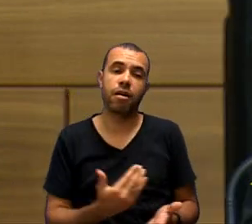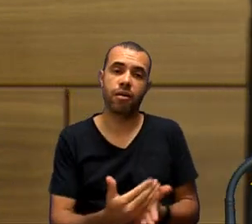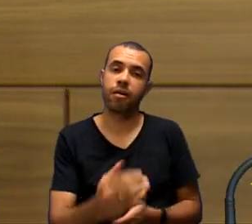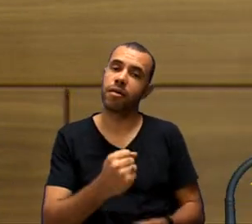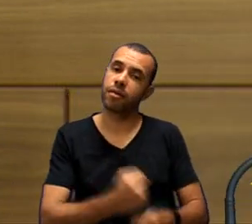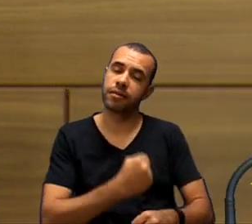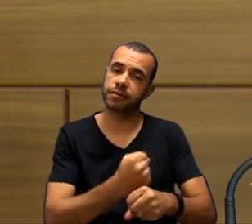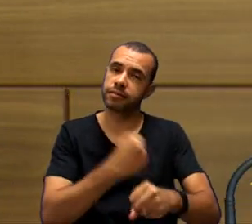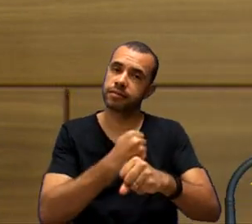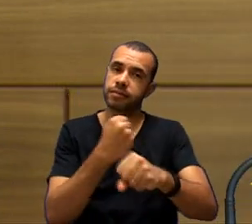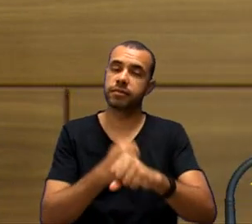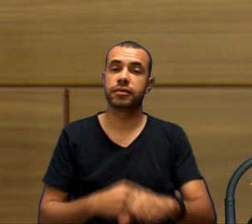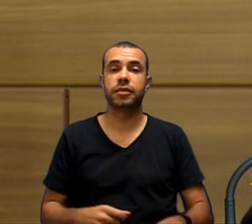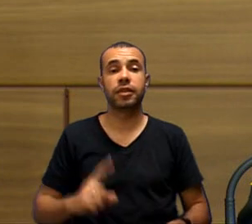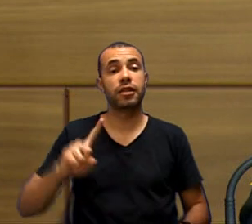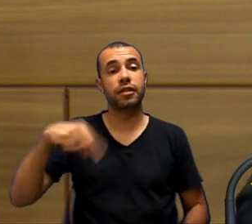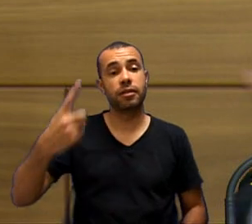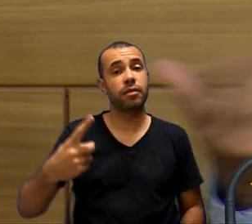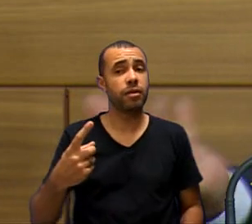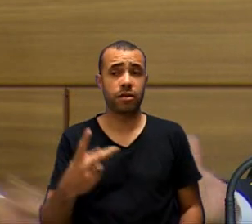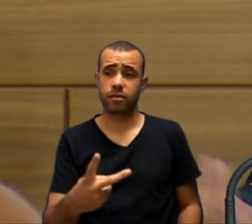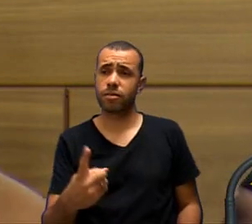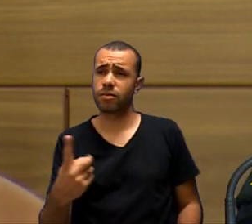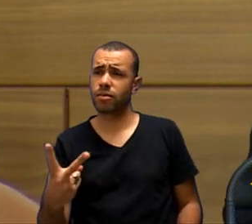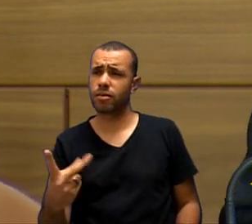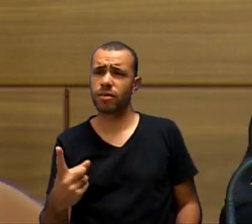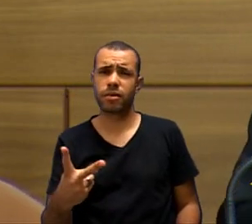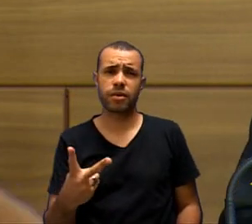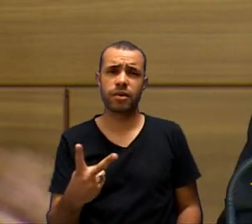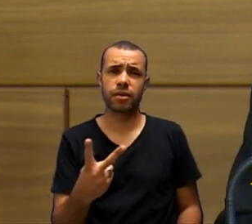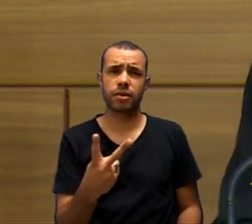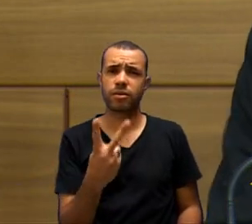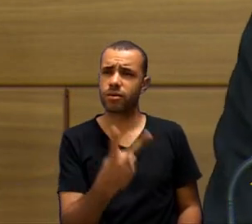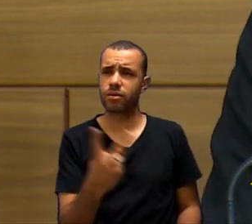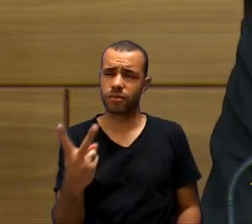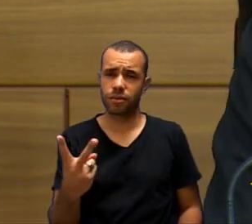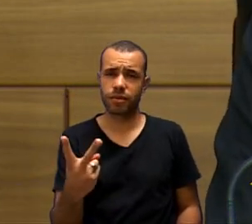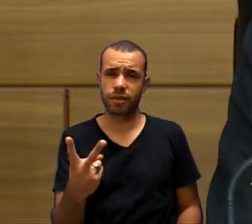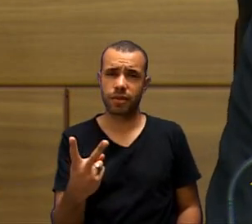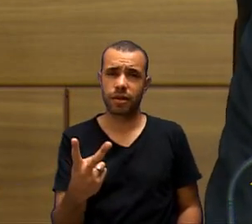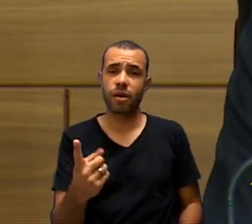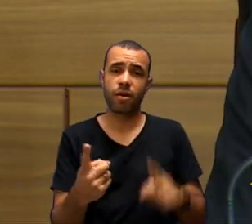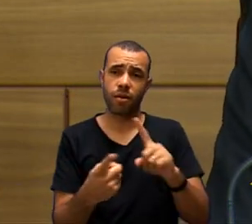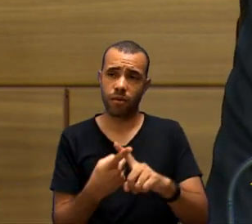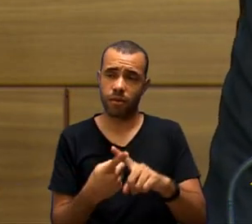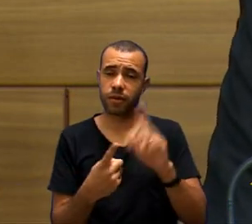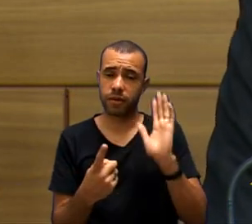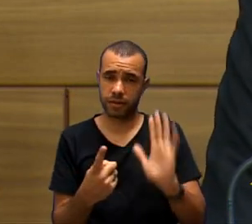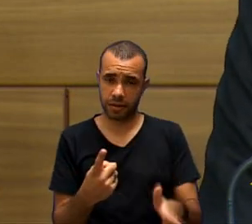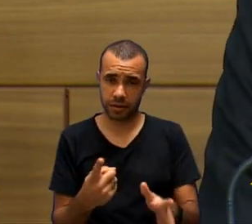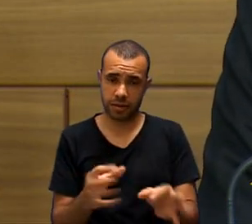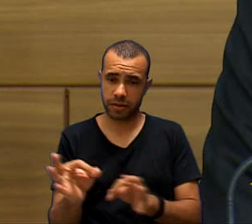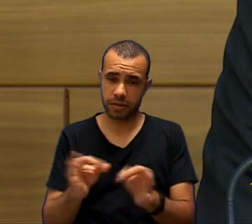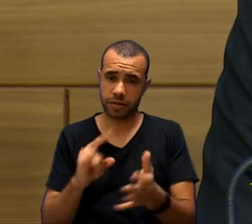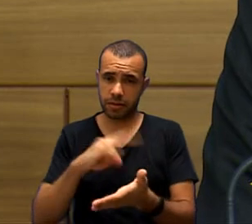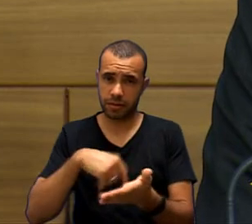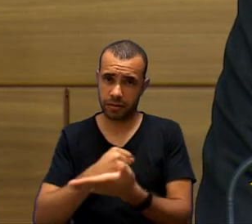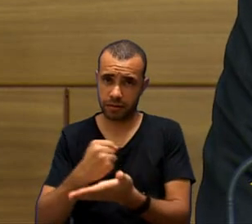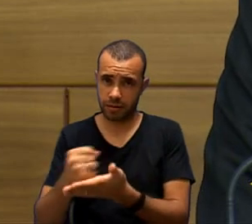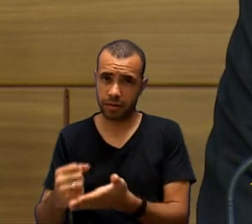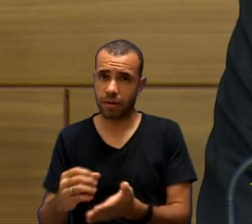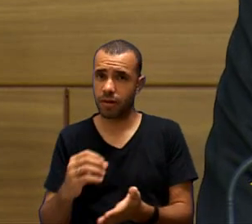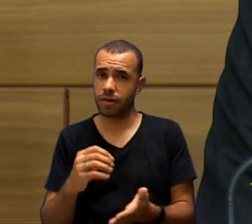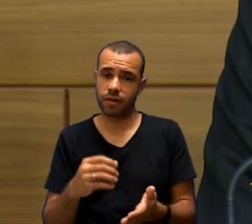duas, na verdade, nós não temos nem esse... Já está uma já está elaboração de contrato e ordem de serviço